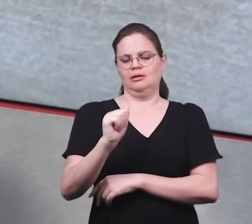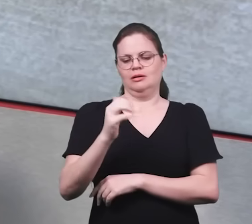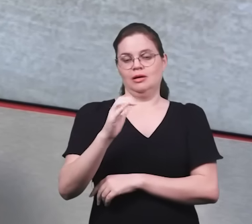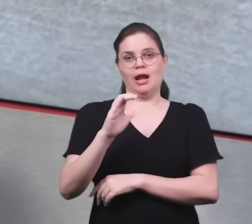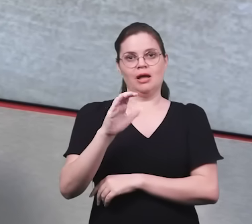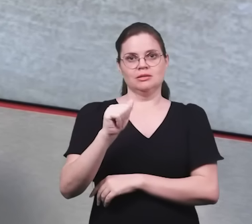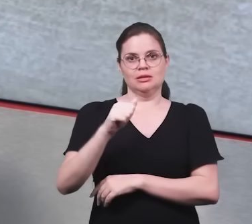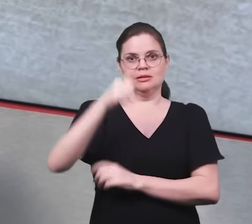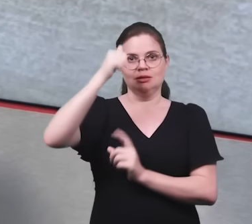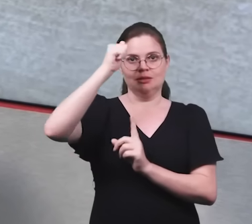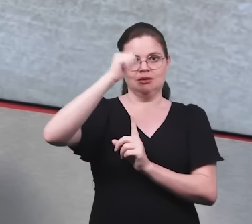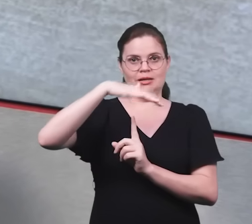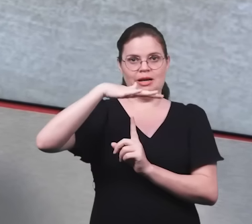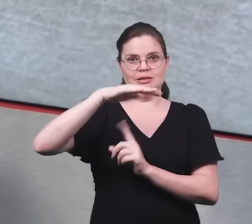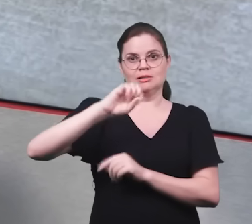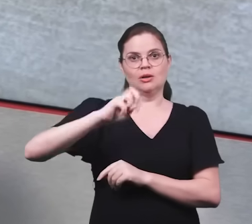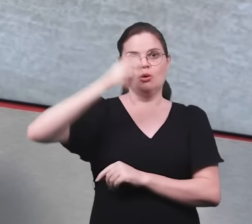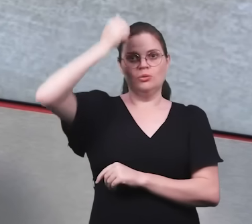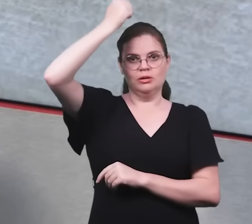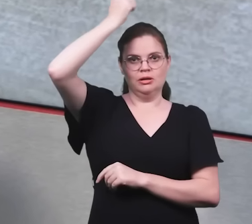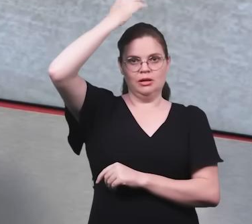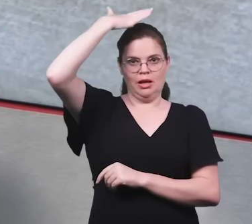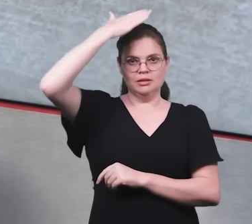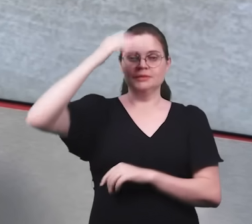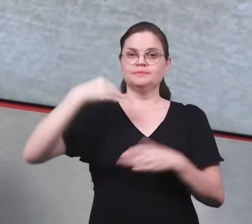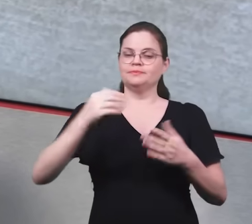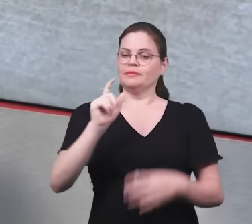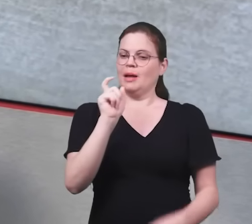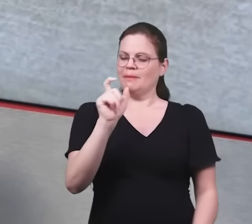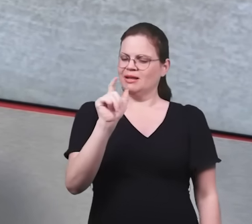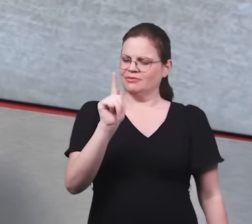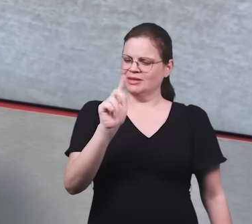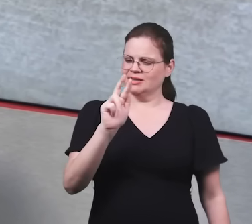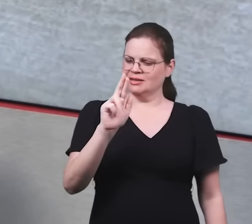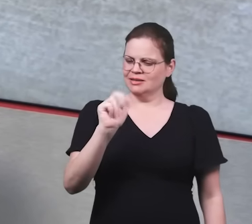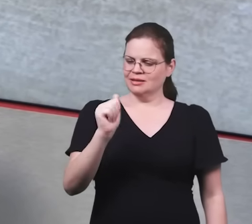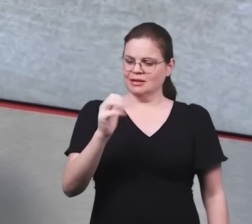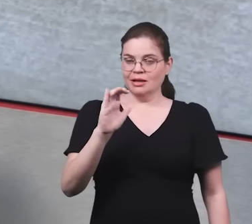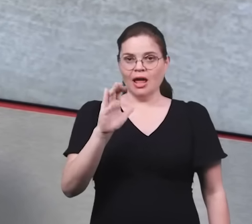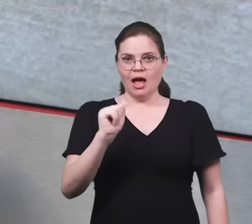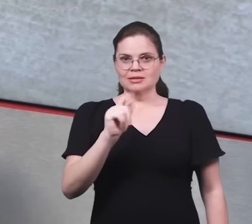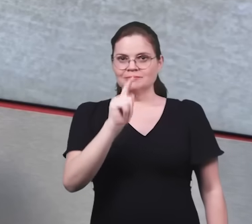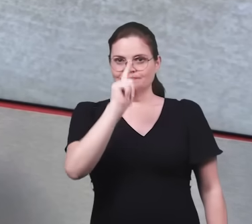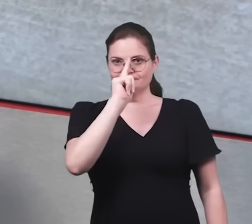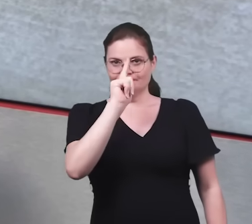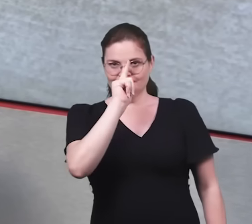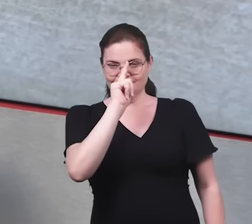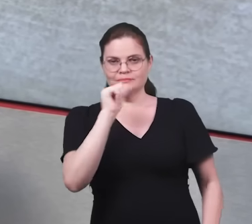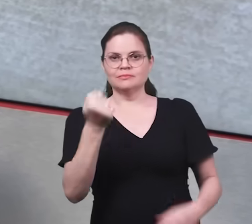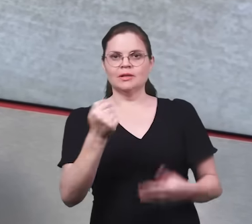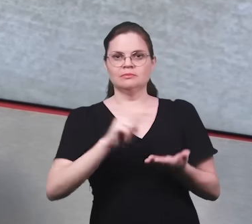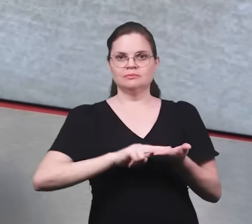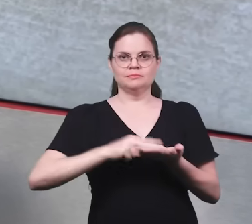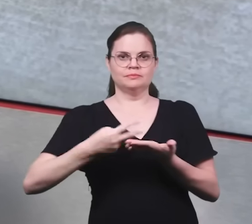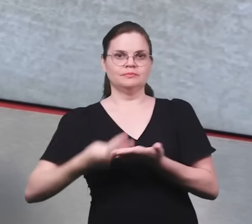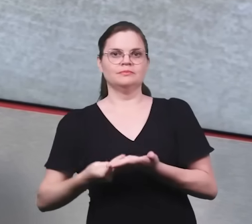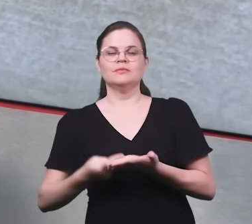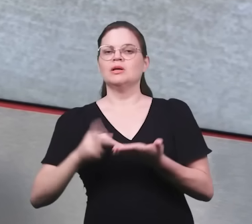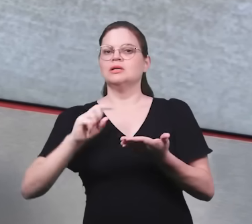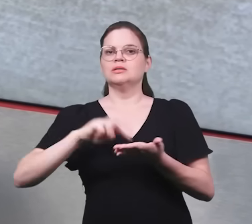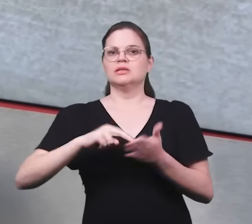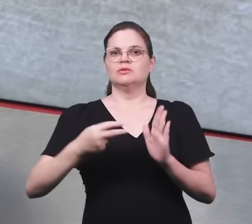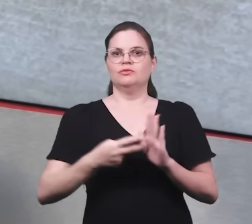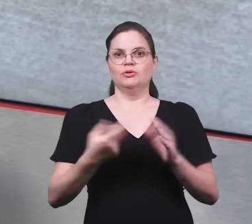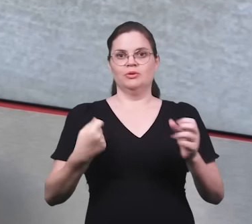A palavra graça, na língua grega, ela tem um sentido muito especial. Ela significa favor não merecido.